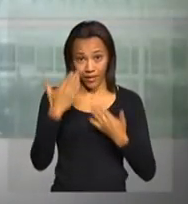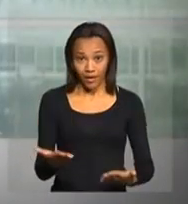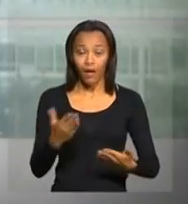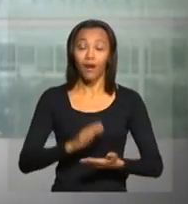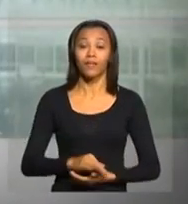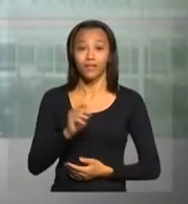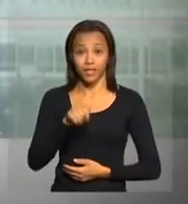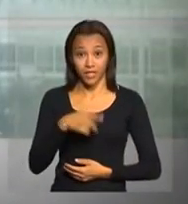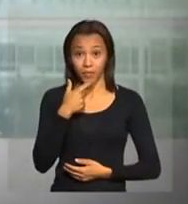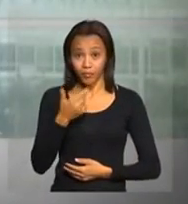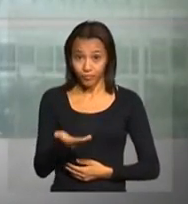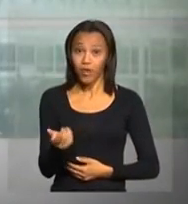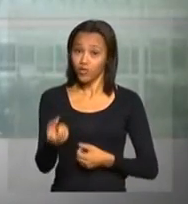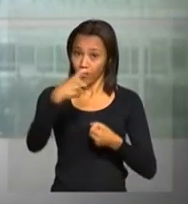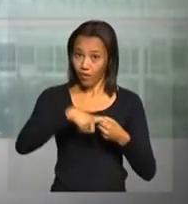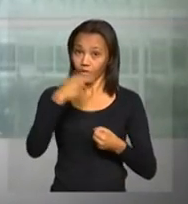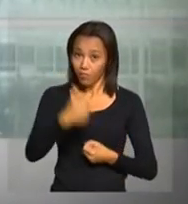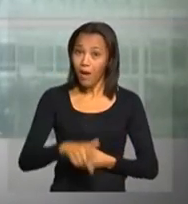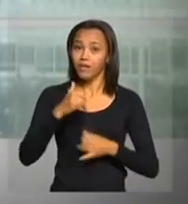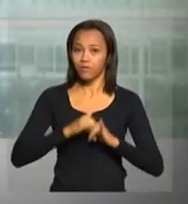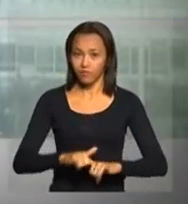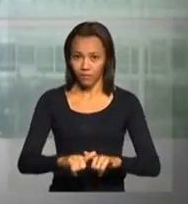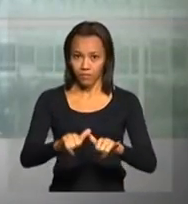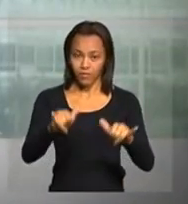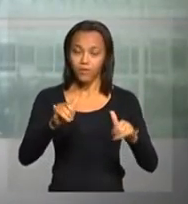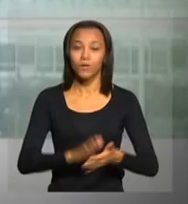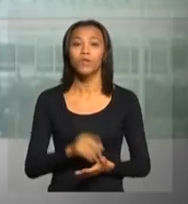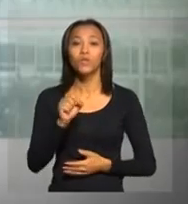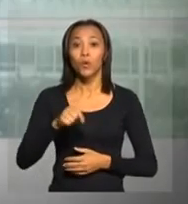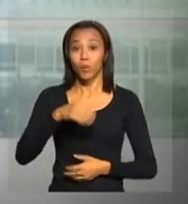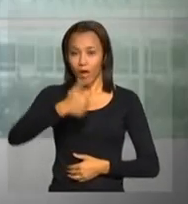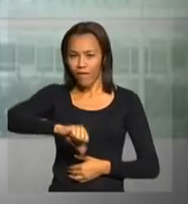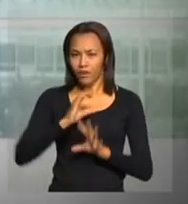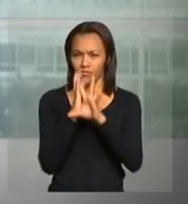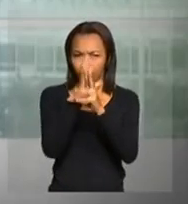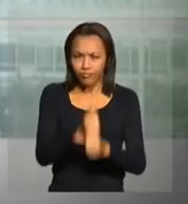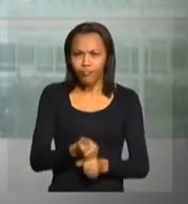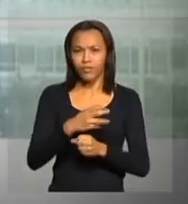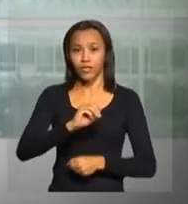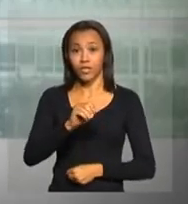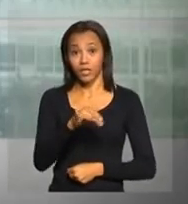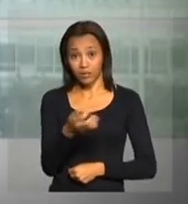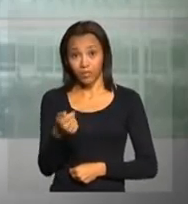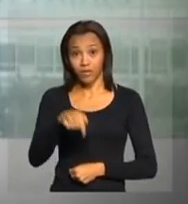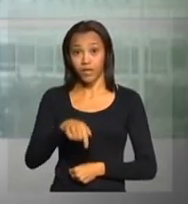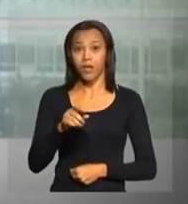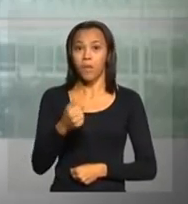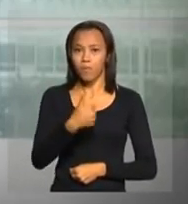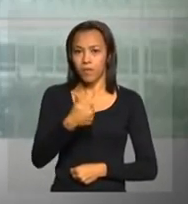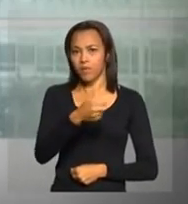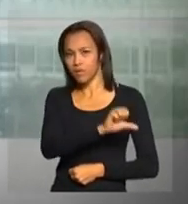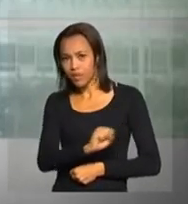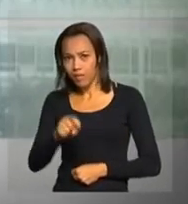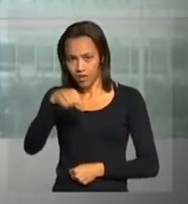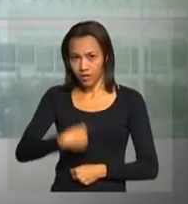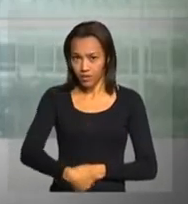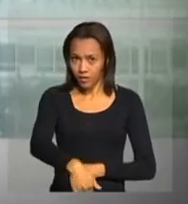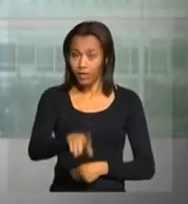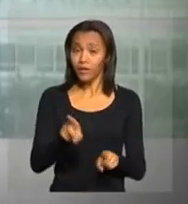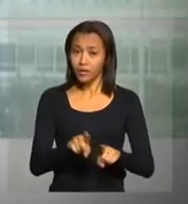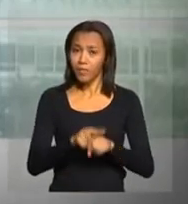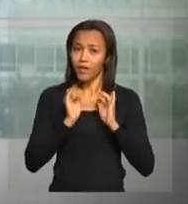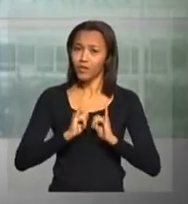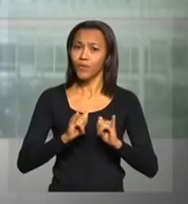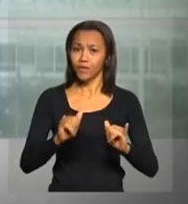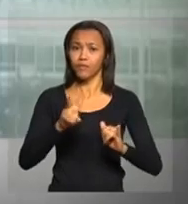Obrigada, Daniela, e daqui a pouco a gente volta com outras informações sobre o balanço de transplantes realizados no primeiro semestre deste ano e sobre a